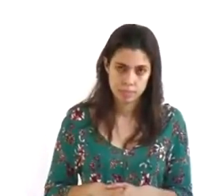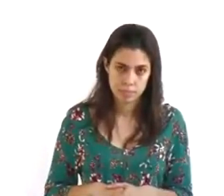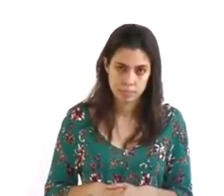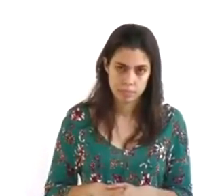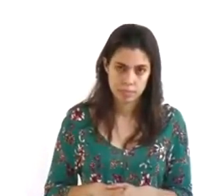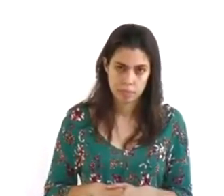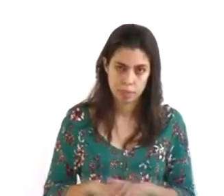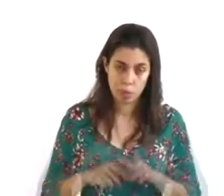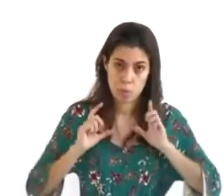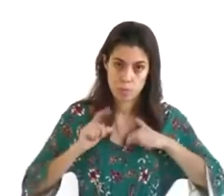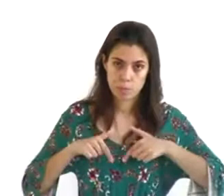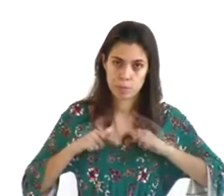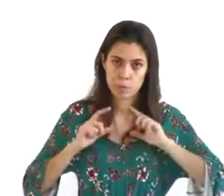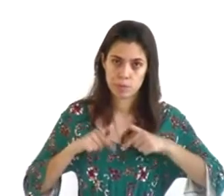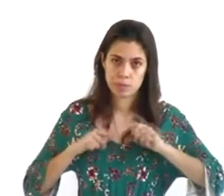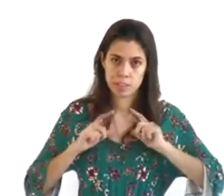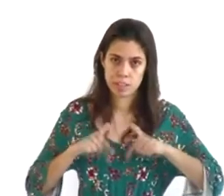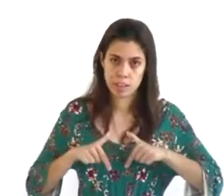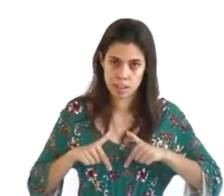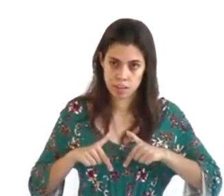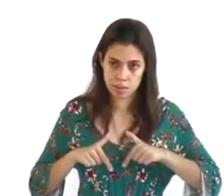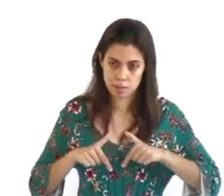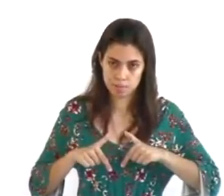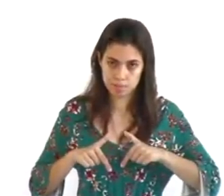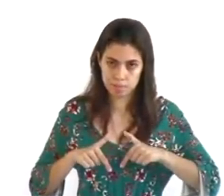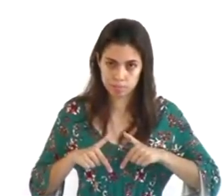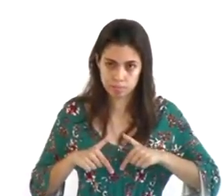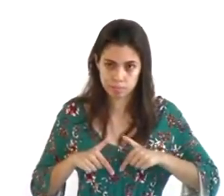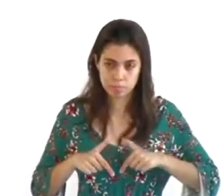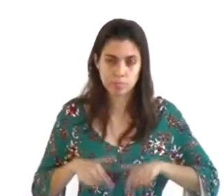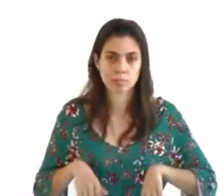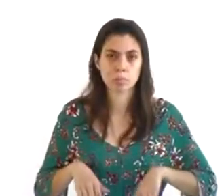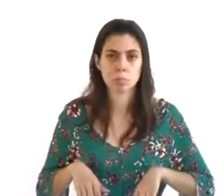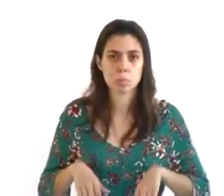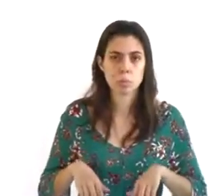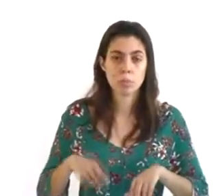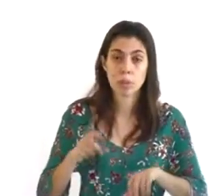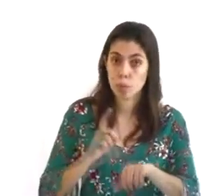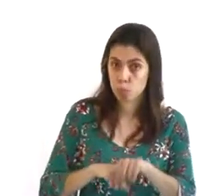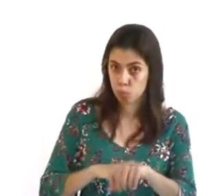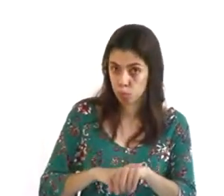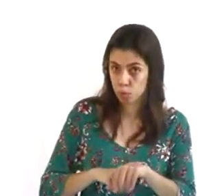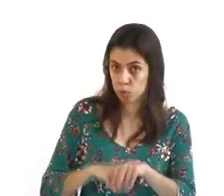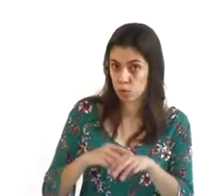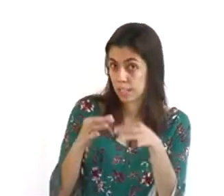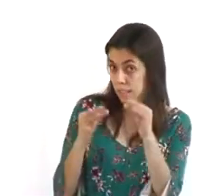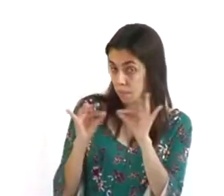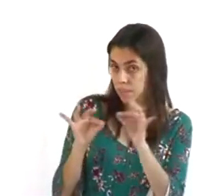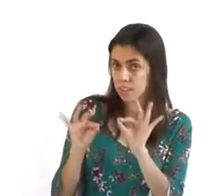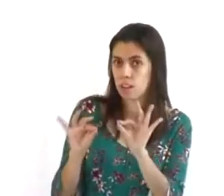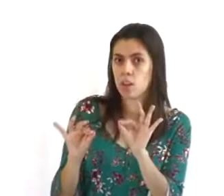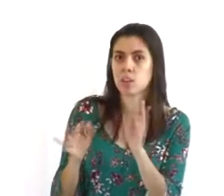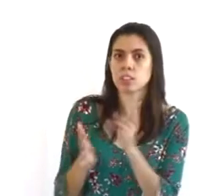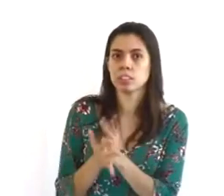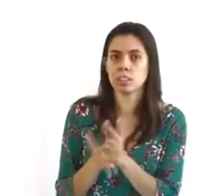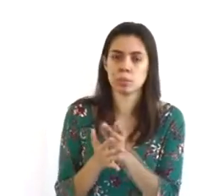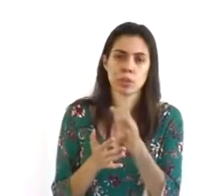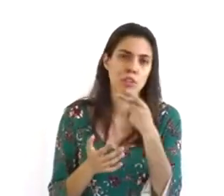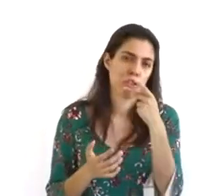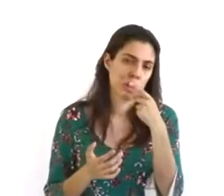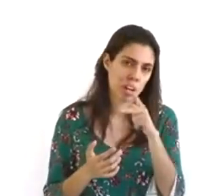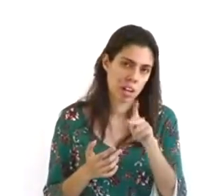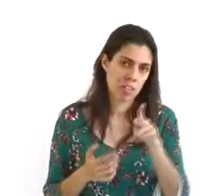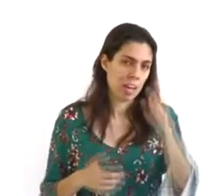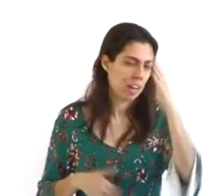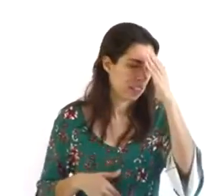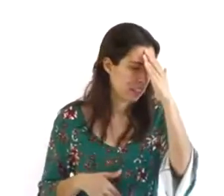de Israel este salmo de forma resumida: rendei graças ao Senhor porque Ele é bom, porque a sua misericórdia dura para